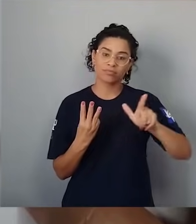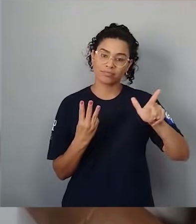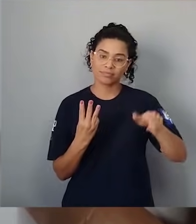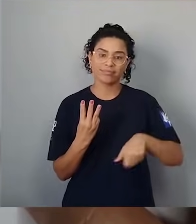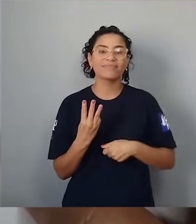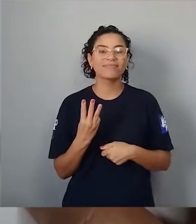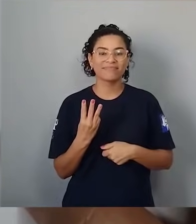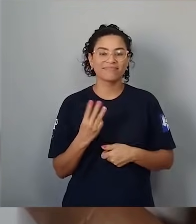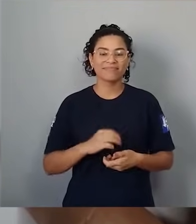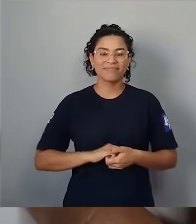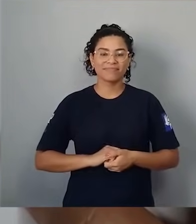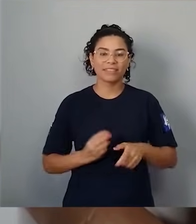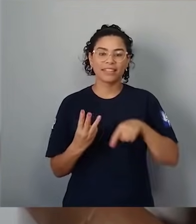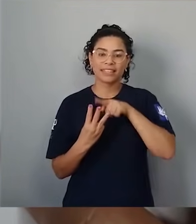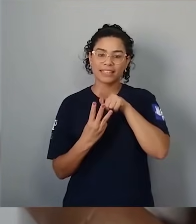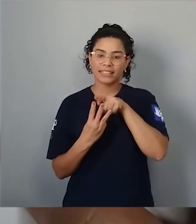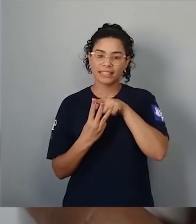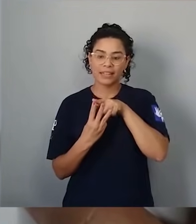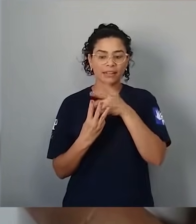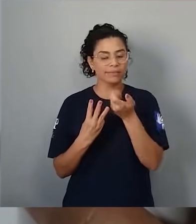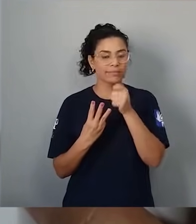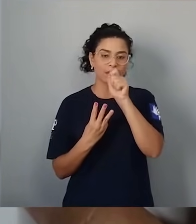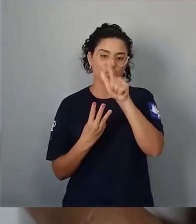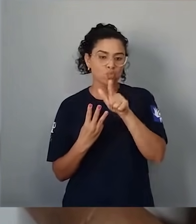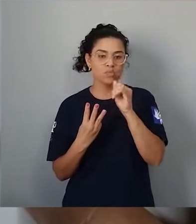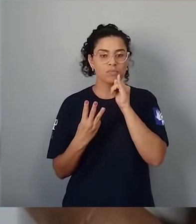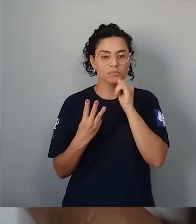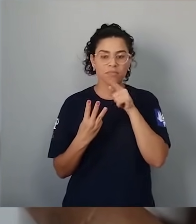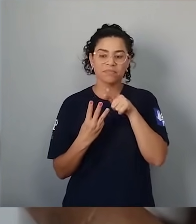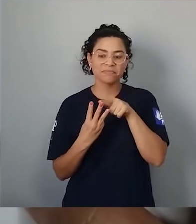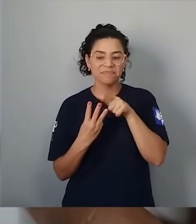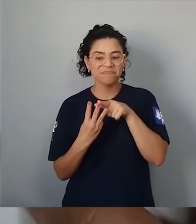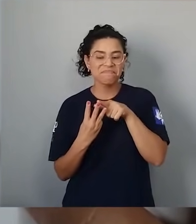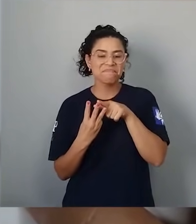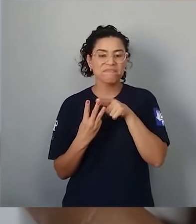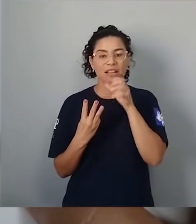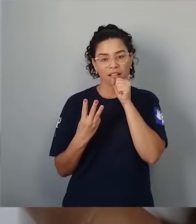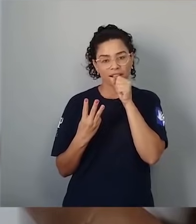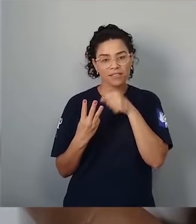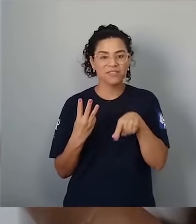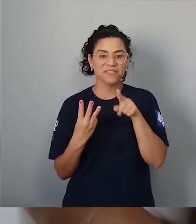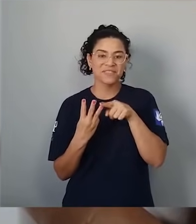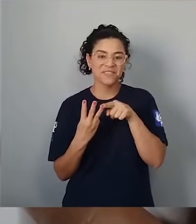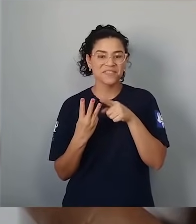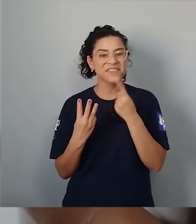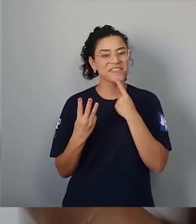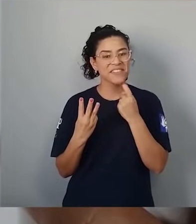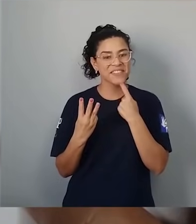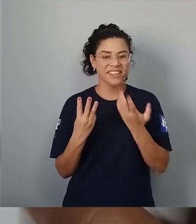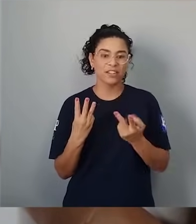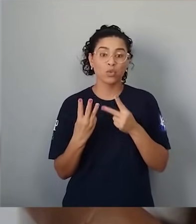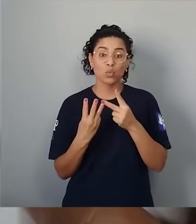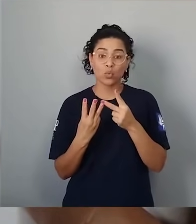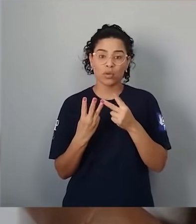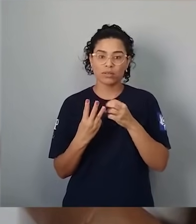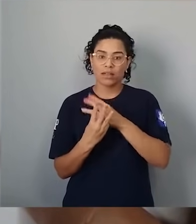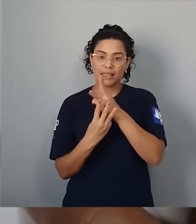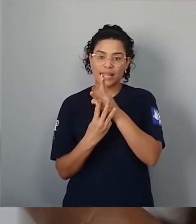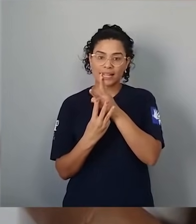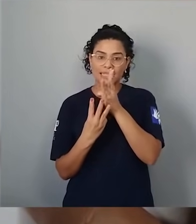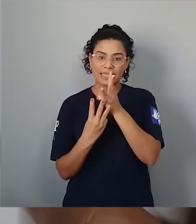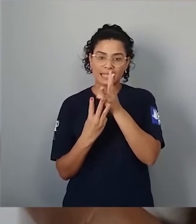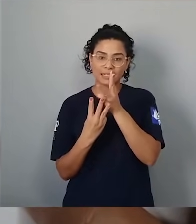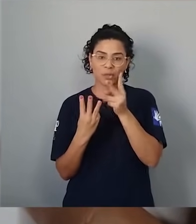diferentes. 3 de uma cor, 3 de outra cor e 2 de uma outra